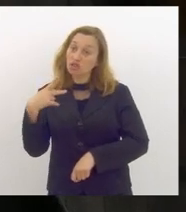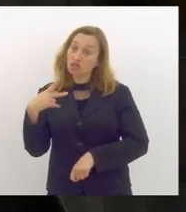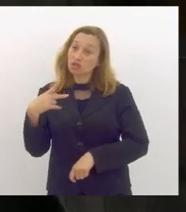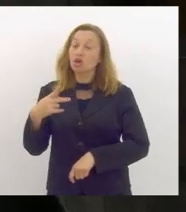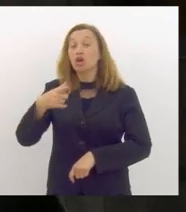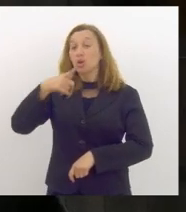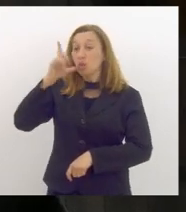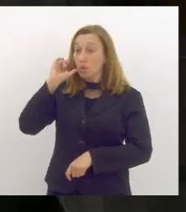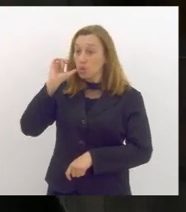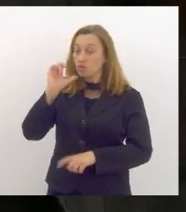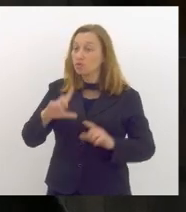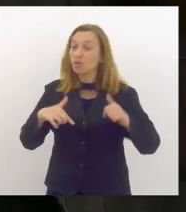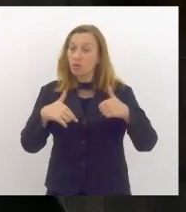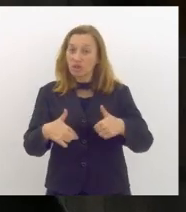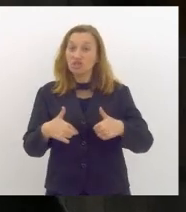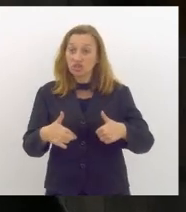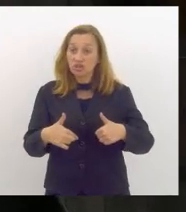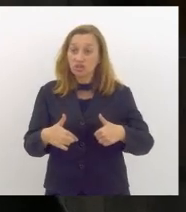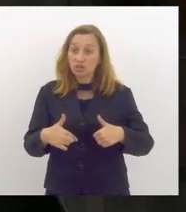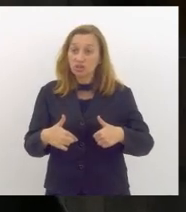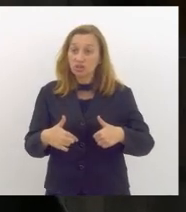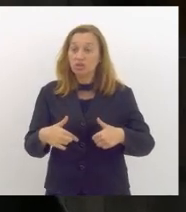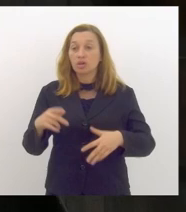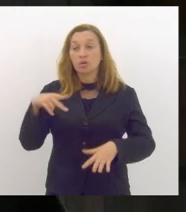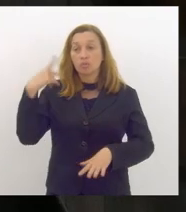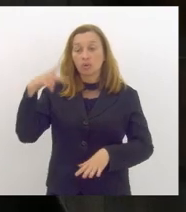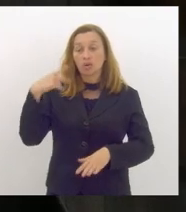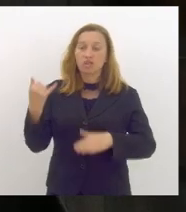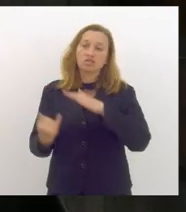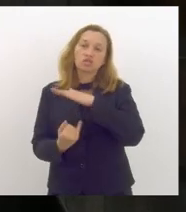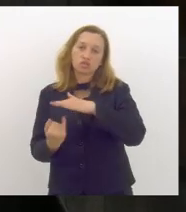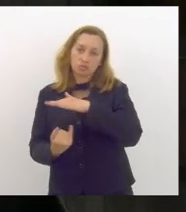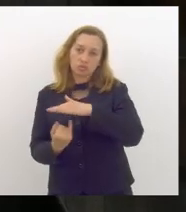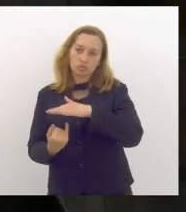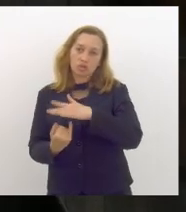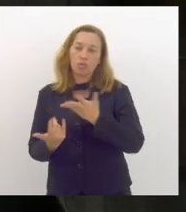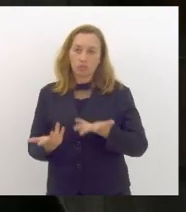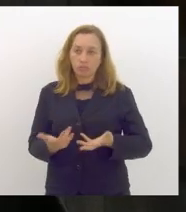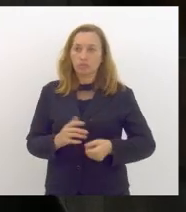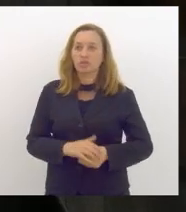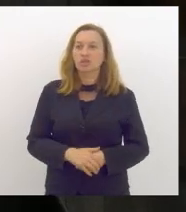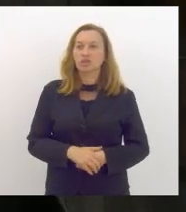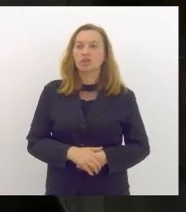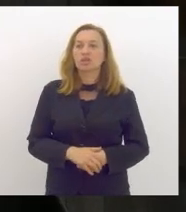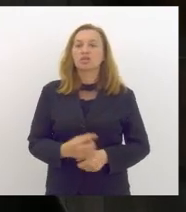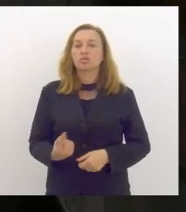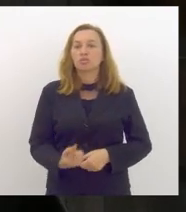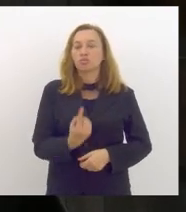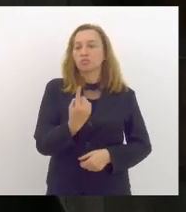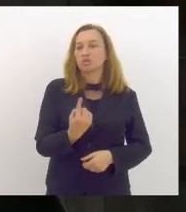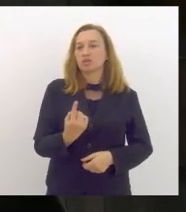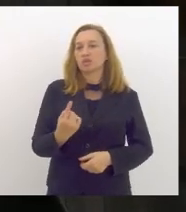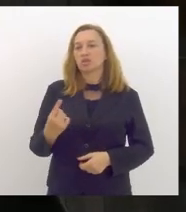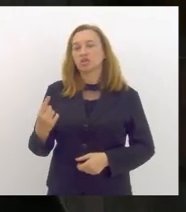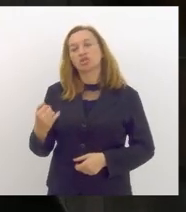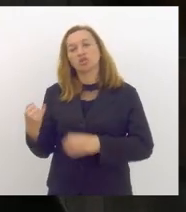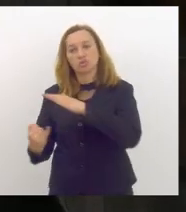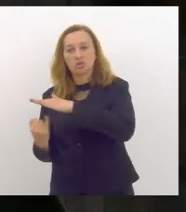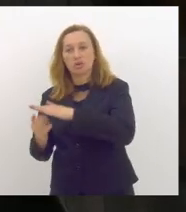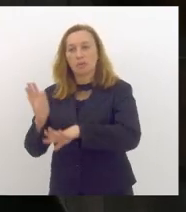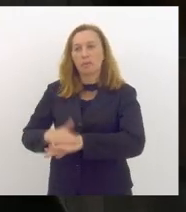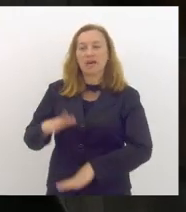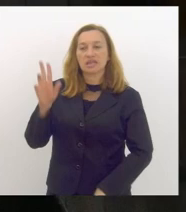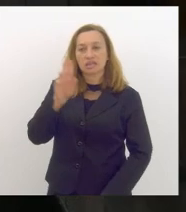E aí ontem foi o ato de caráter político e institucional tendo em vista que uma das instituições mais importantes